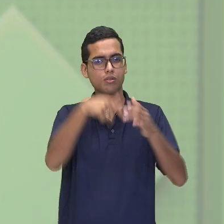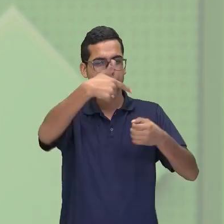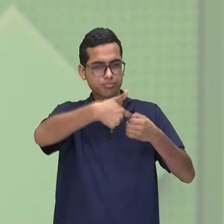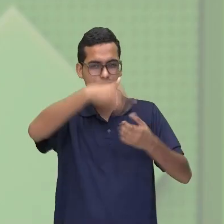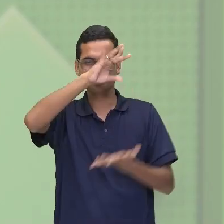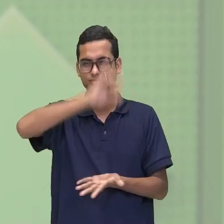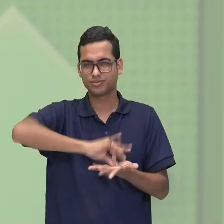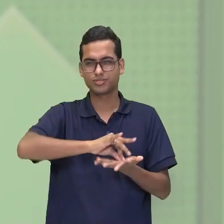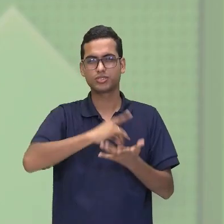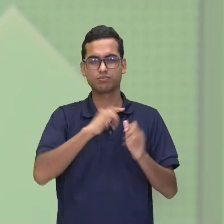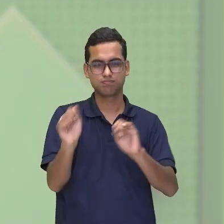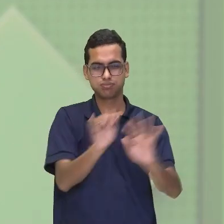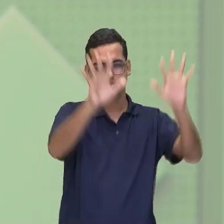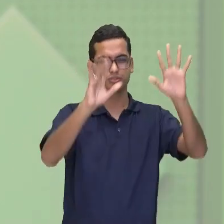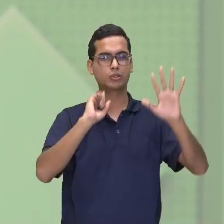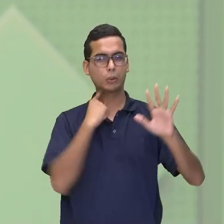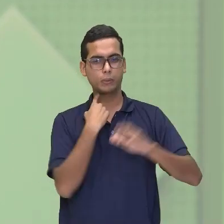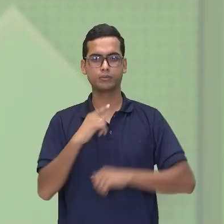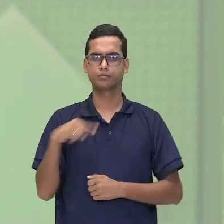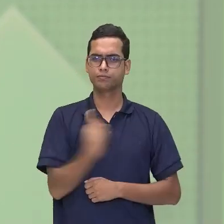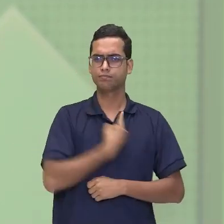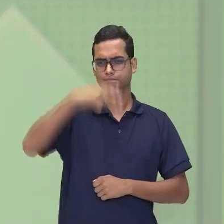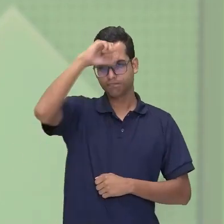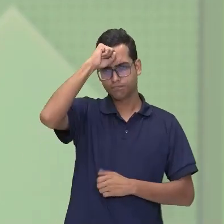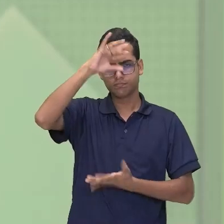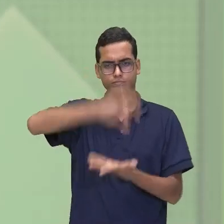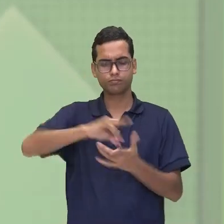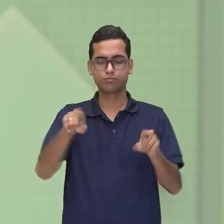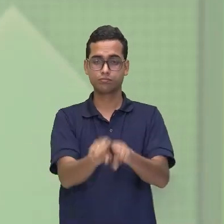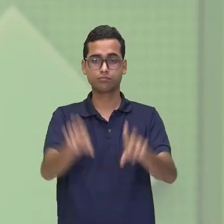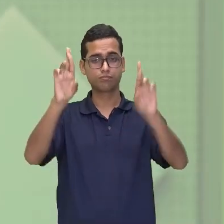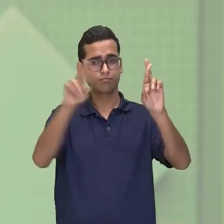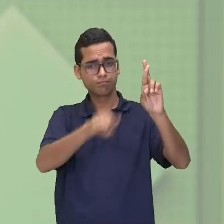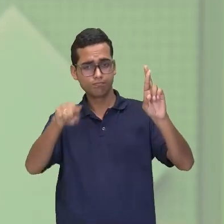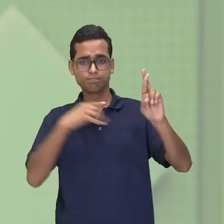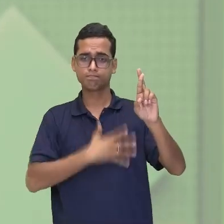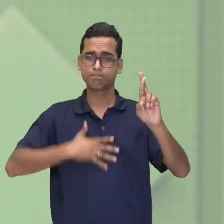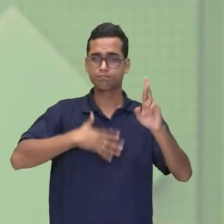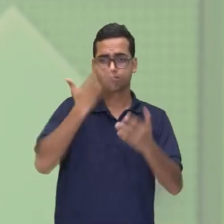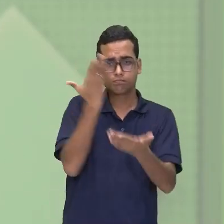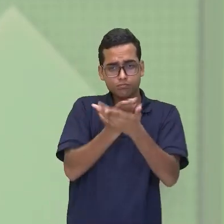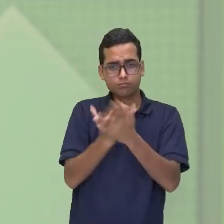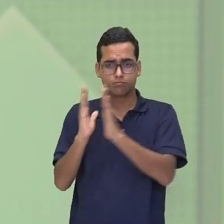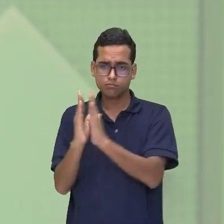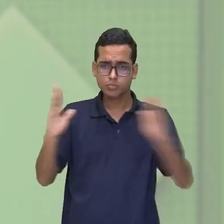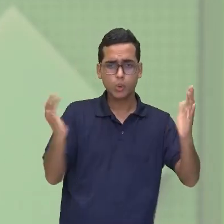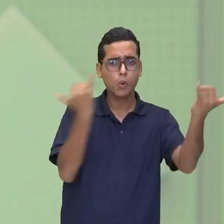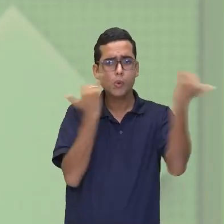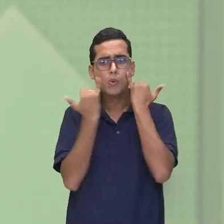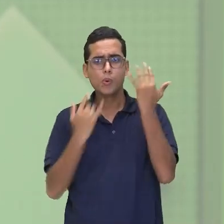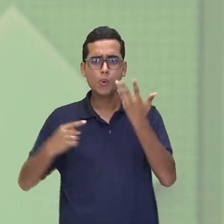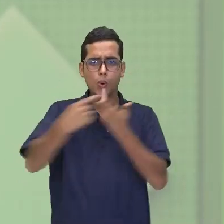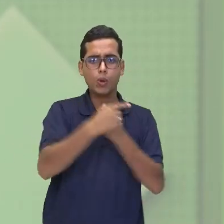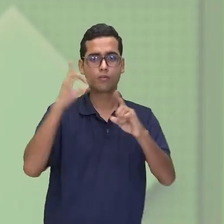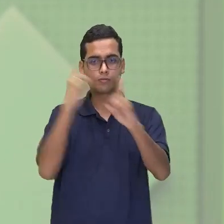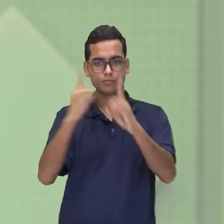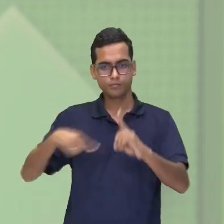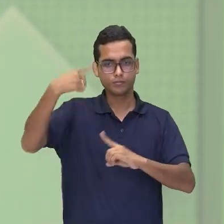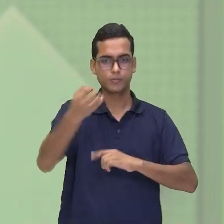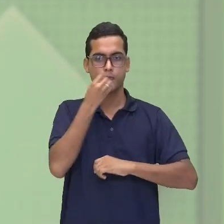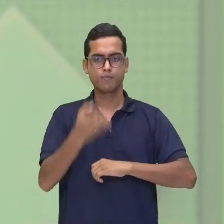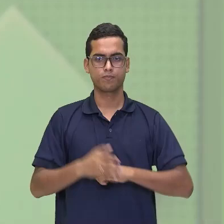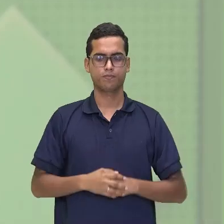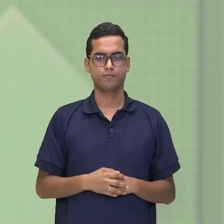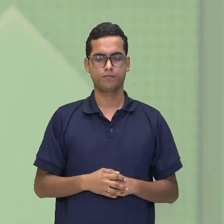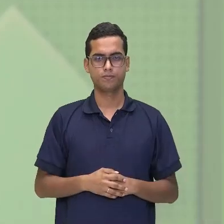certo? Bom, então a gente aprendeu bastante. Eu espero que você tenha gostado de todas as informações e até uma próxima.